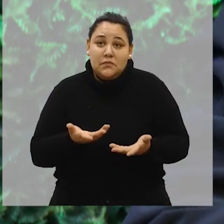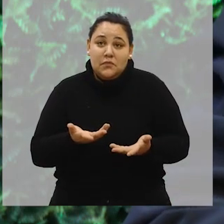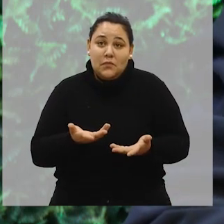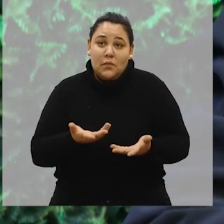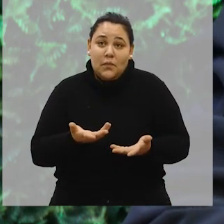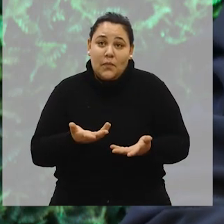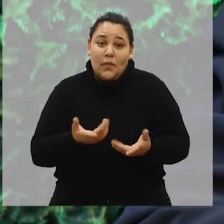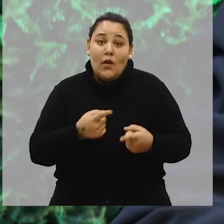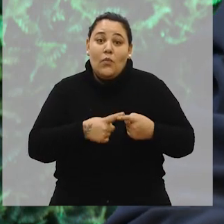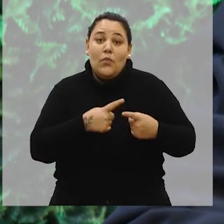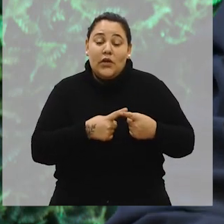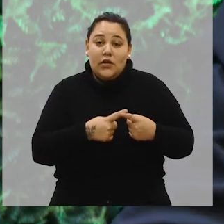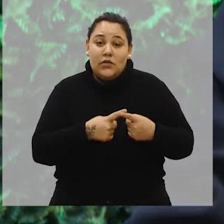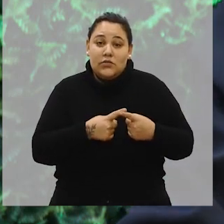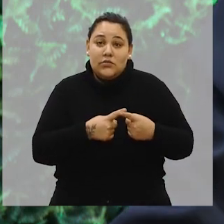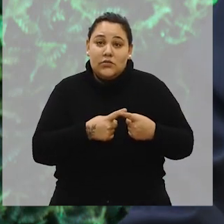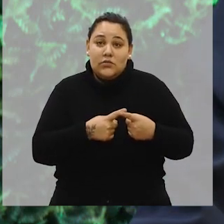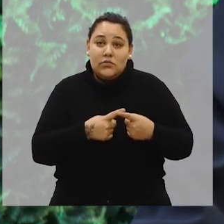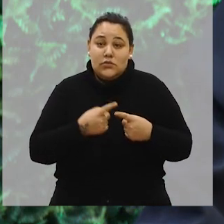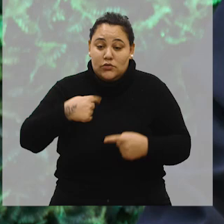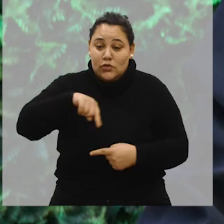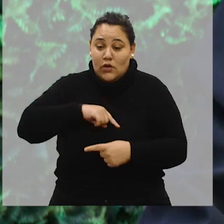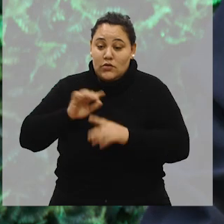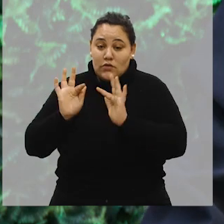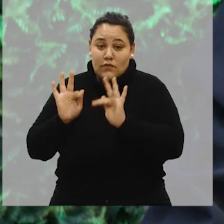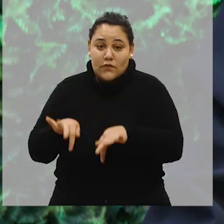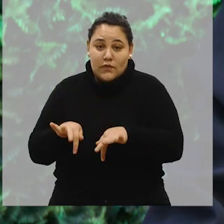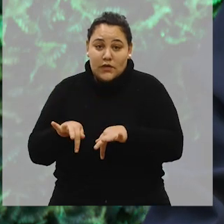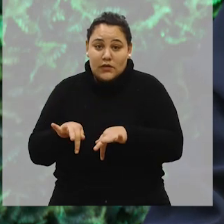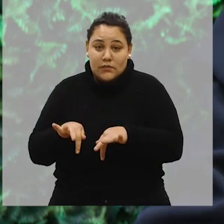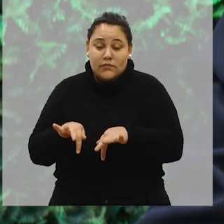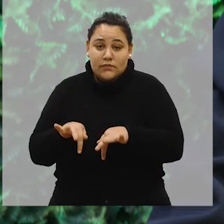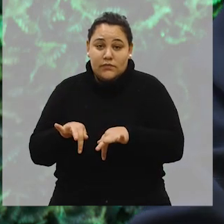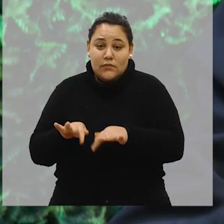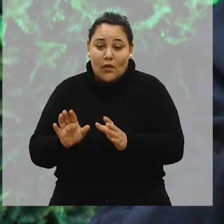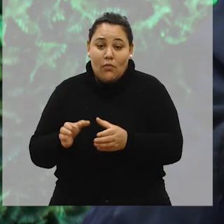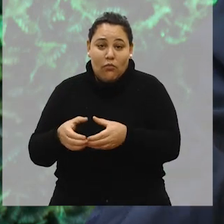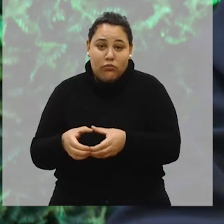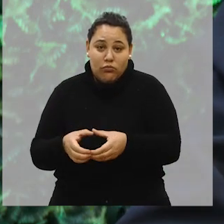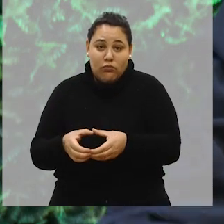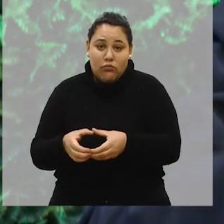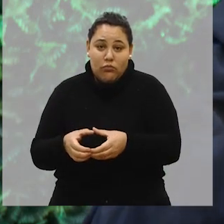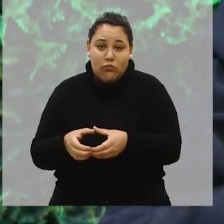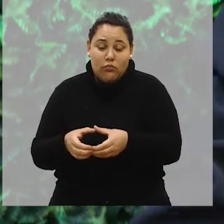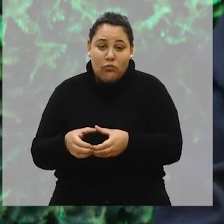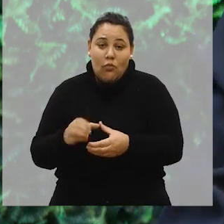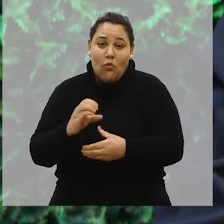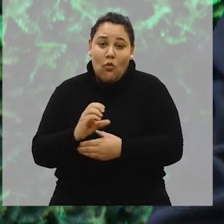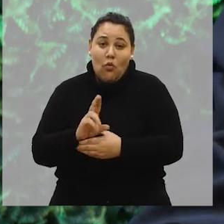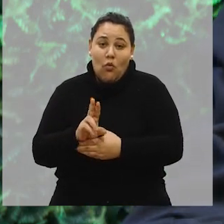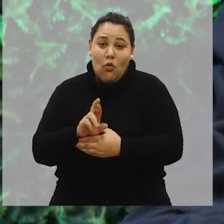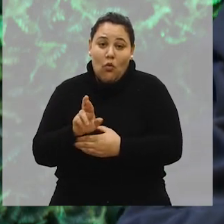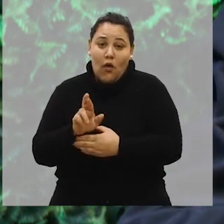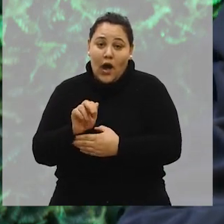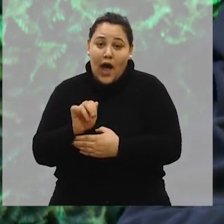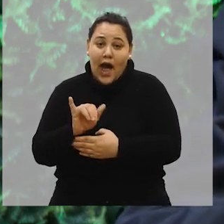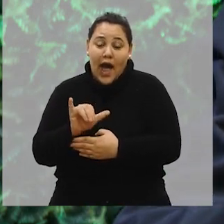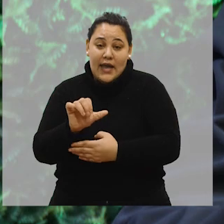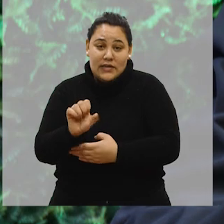Porque daí nós acabaríamos com os currais, e os partidos são donos